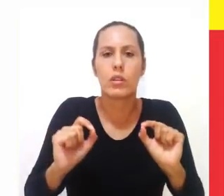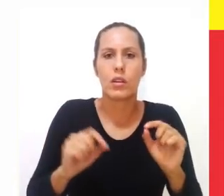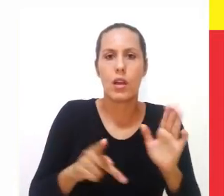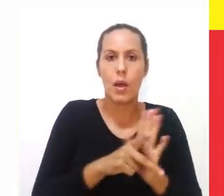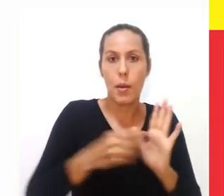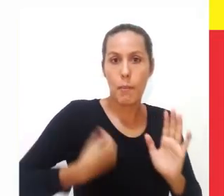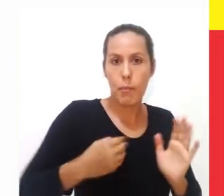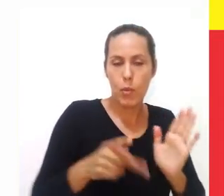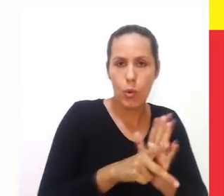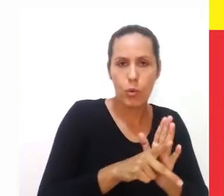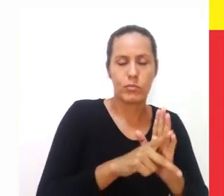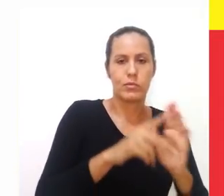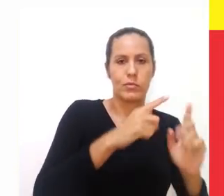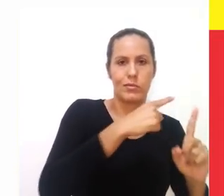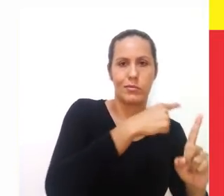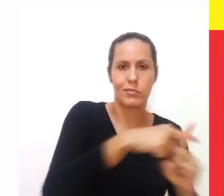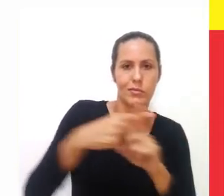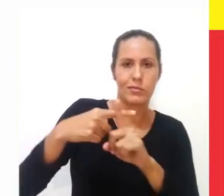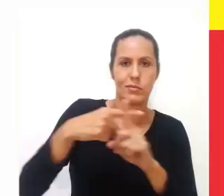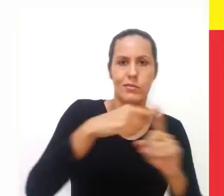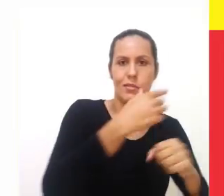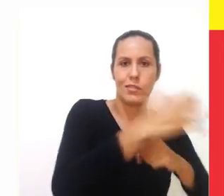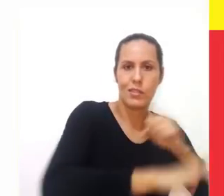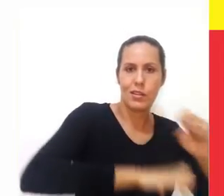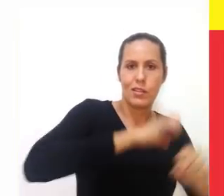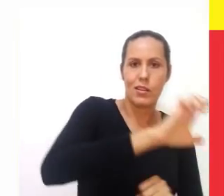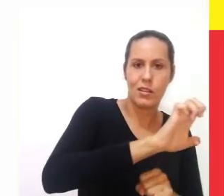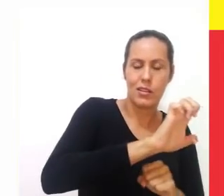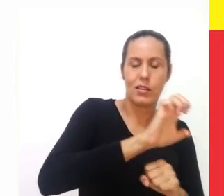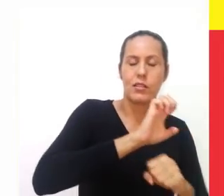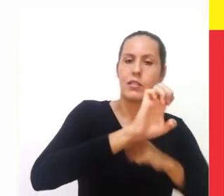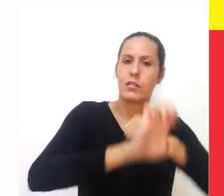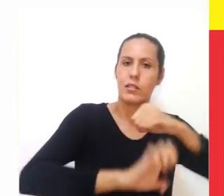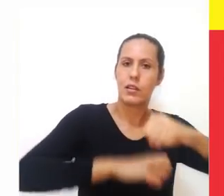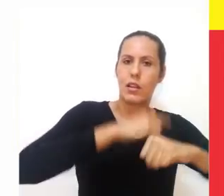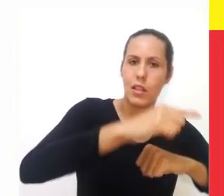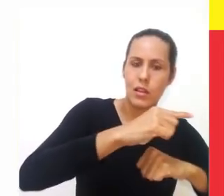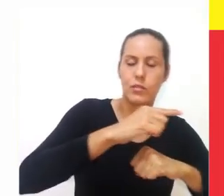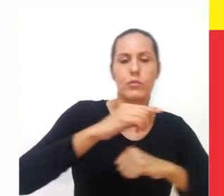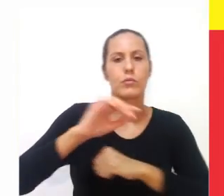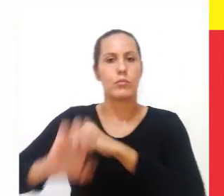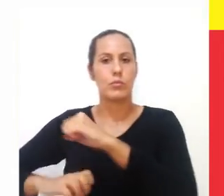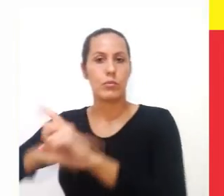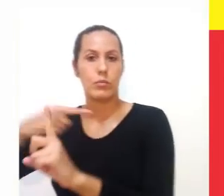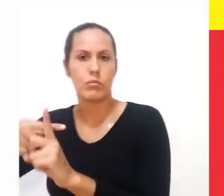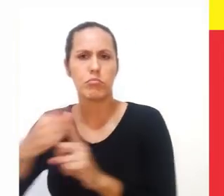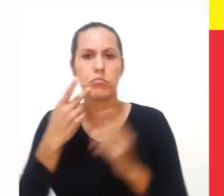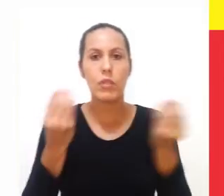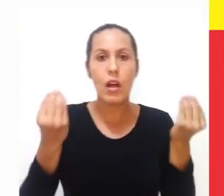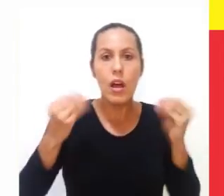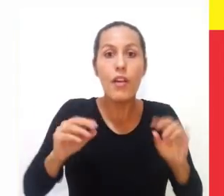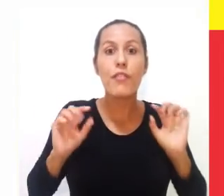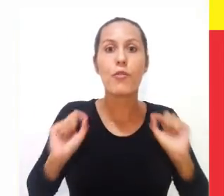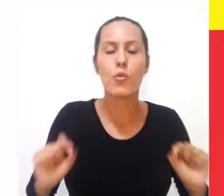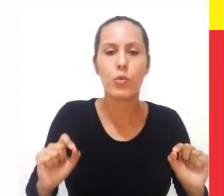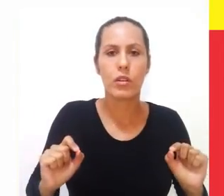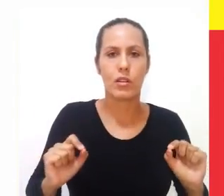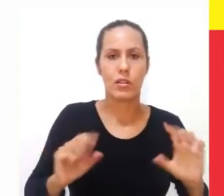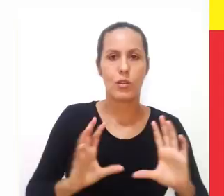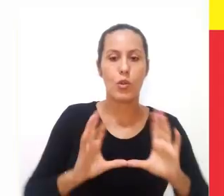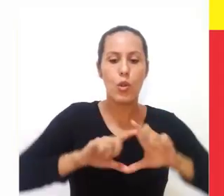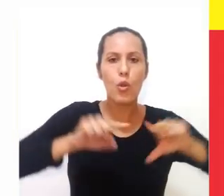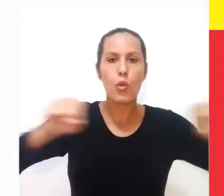ordenado de cargas elétricas, ou seja, partículas eletrizadas chamadas de elétron, dentro de um sistema